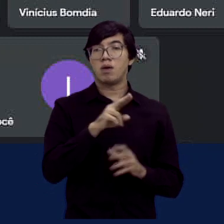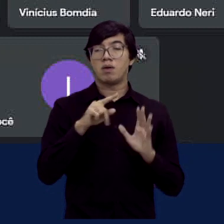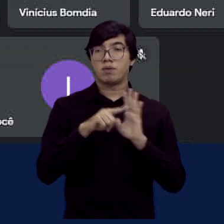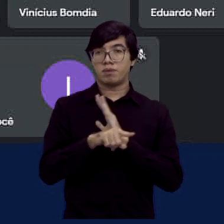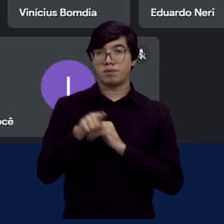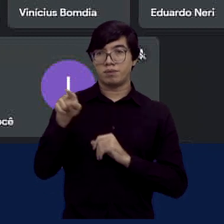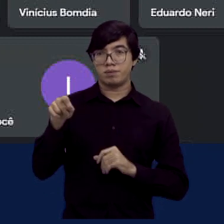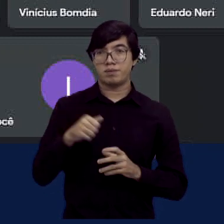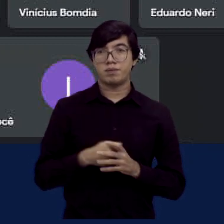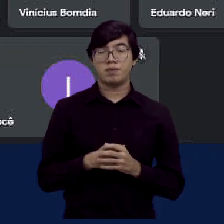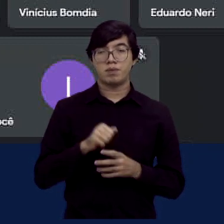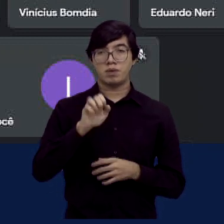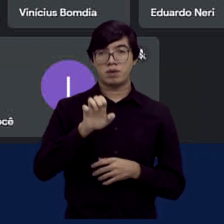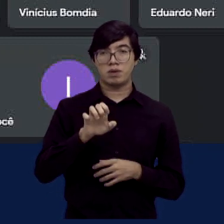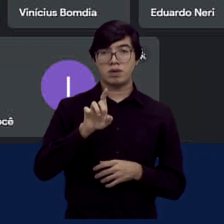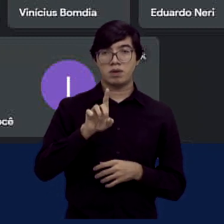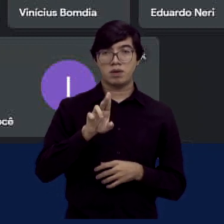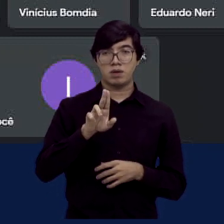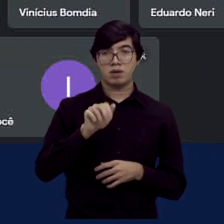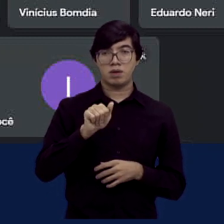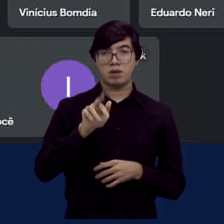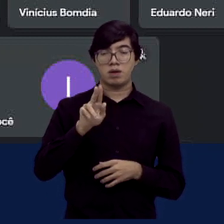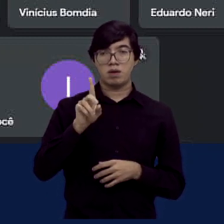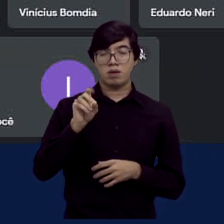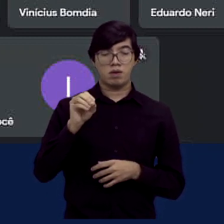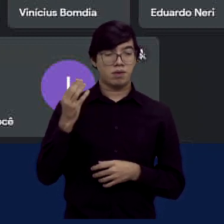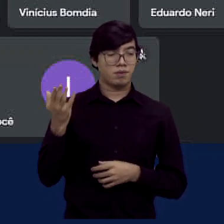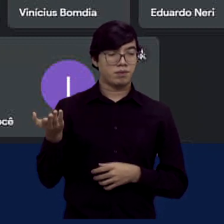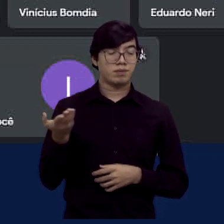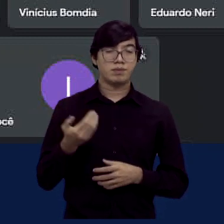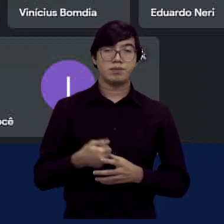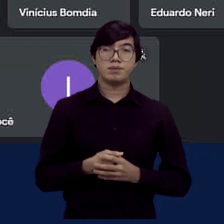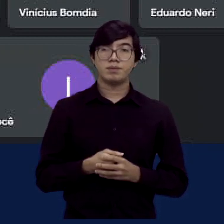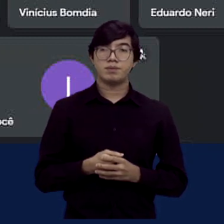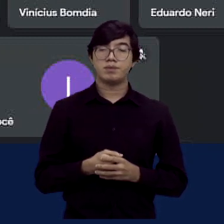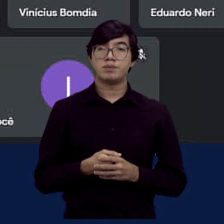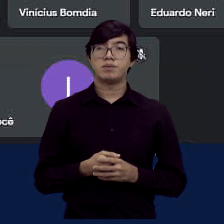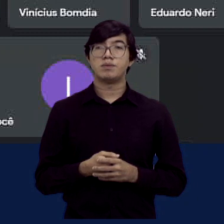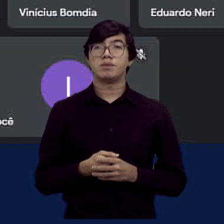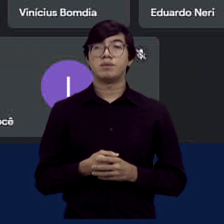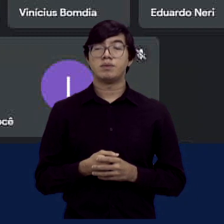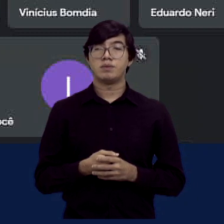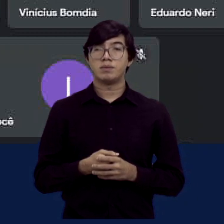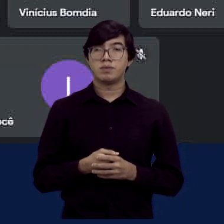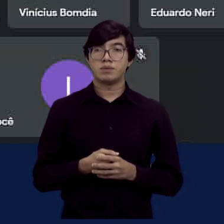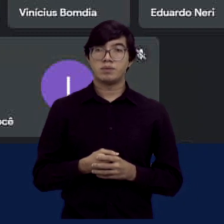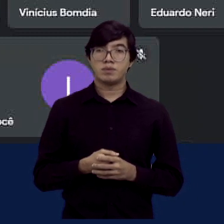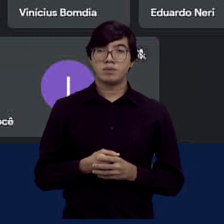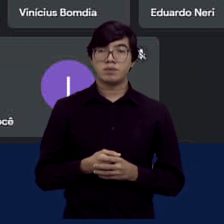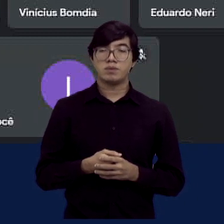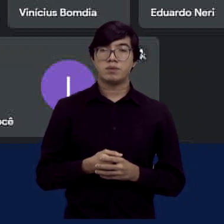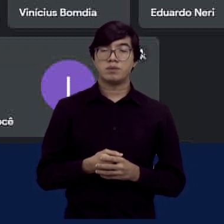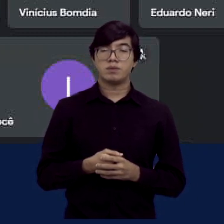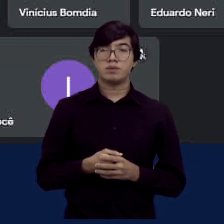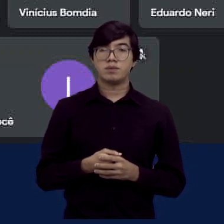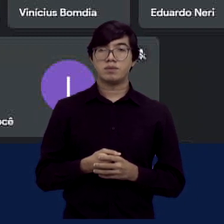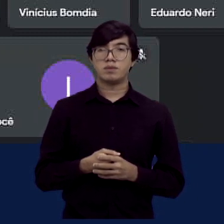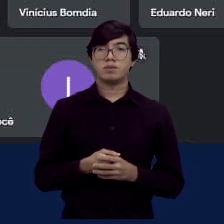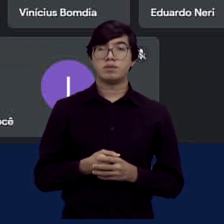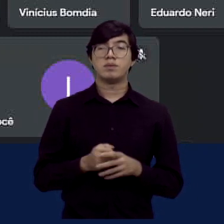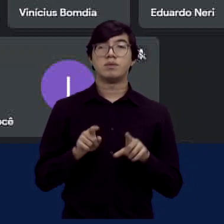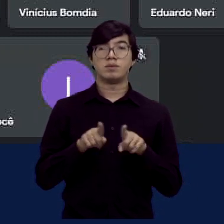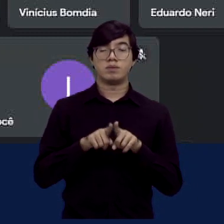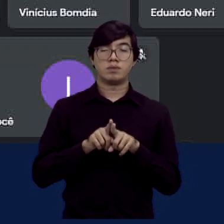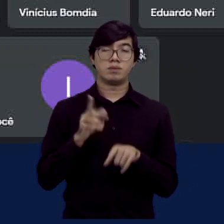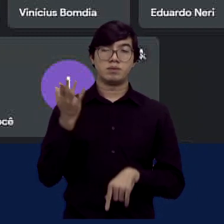pergunta do Eduardo Nery. Eu acho sempre importante lembrar, eu acho que antes do governo fascista que a